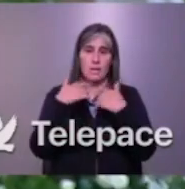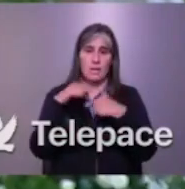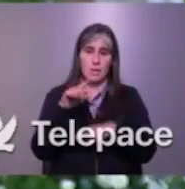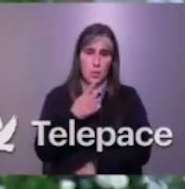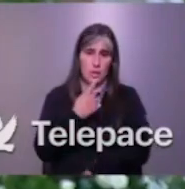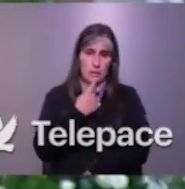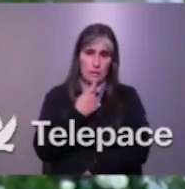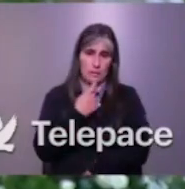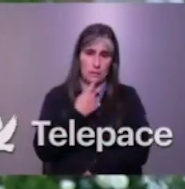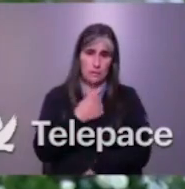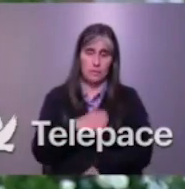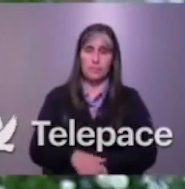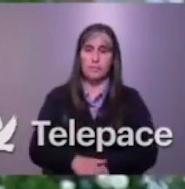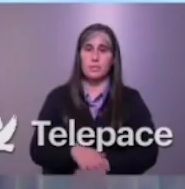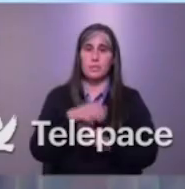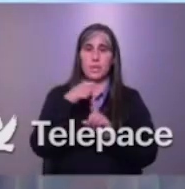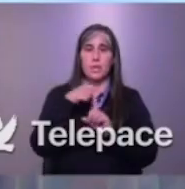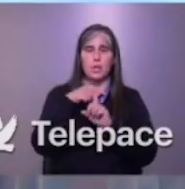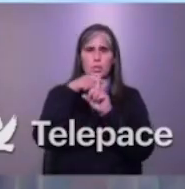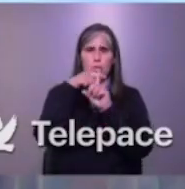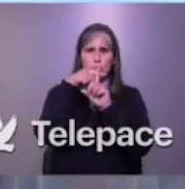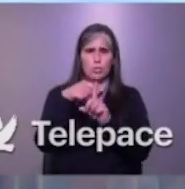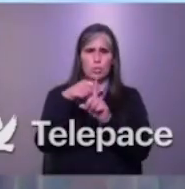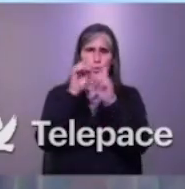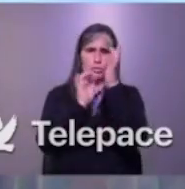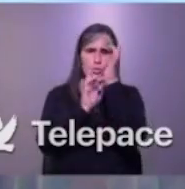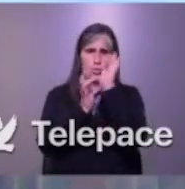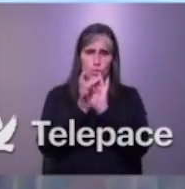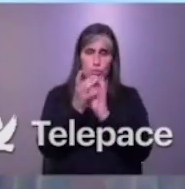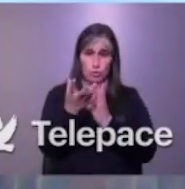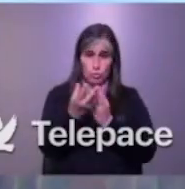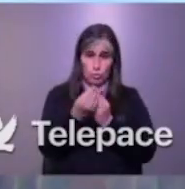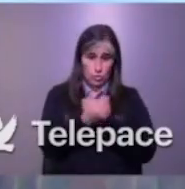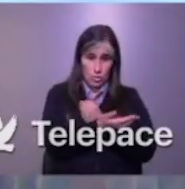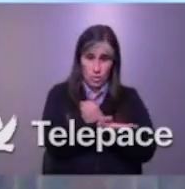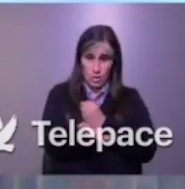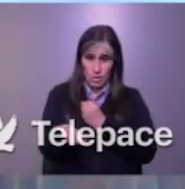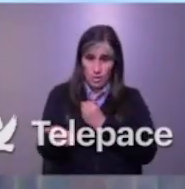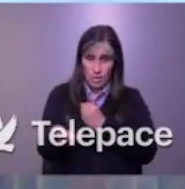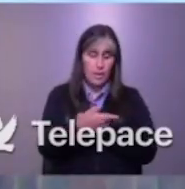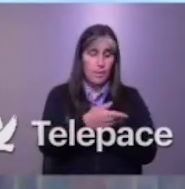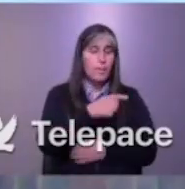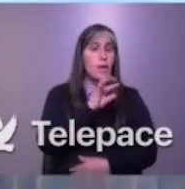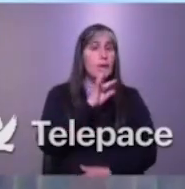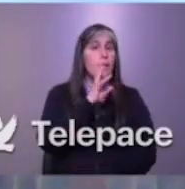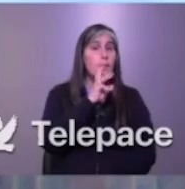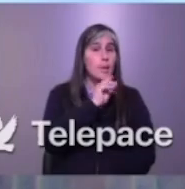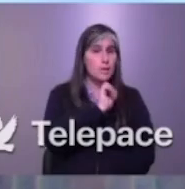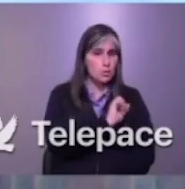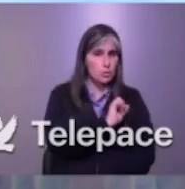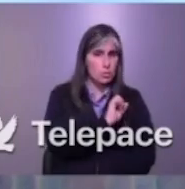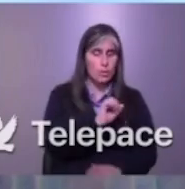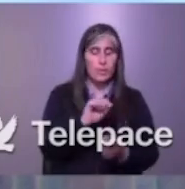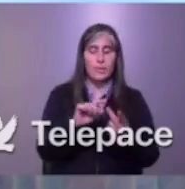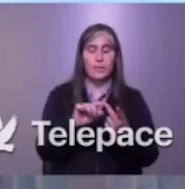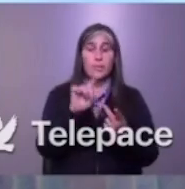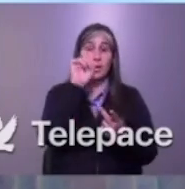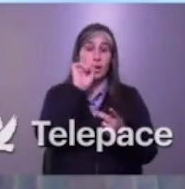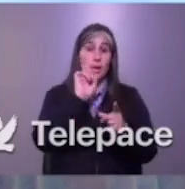Standing by the cross of Jesus, where his mother and his mother's